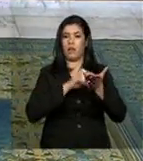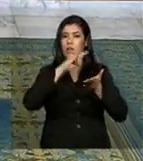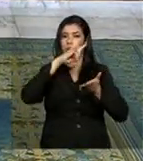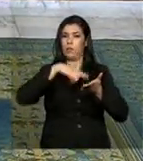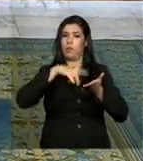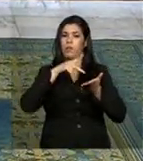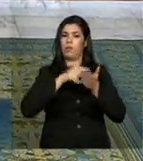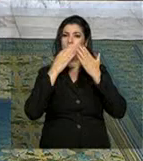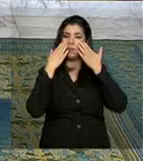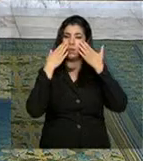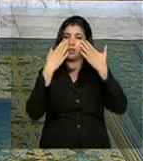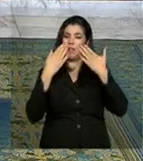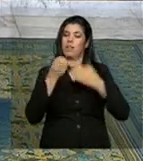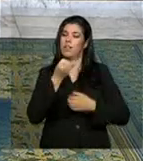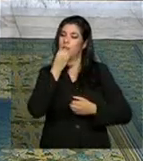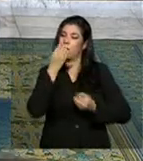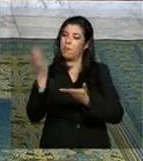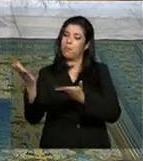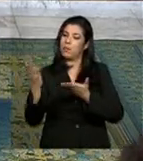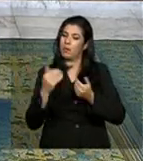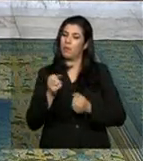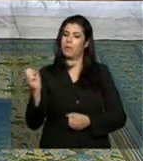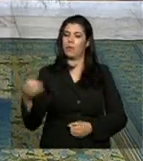aos novos embaixadores estrangeiros.